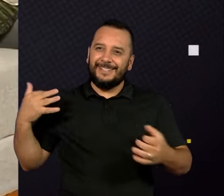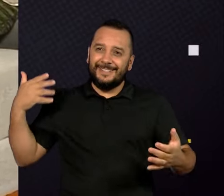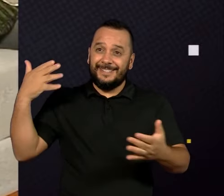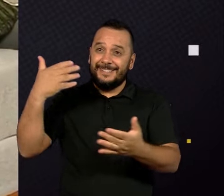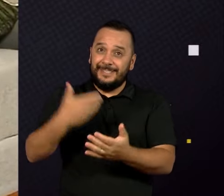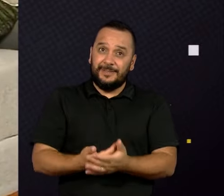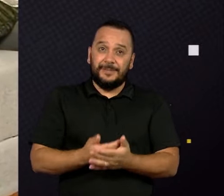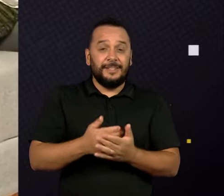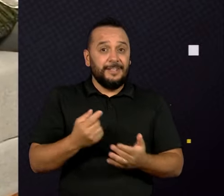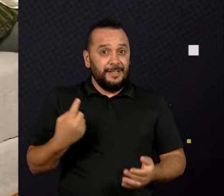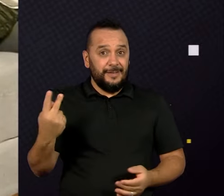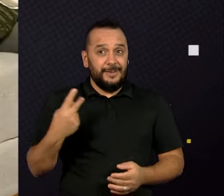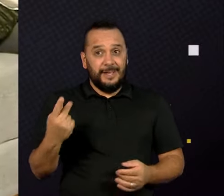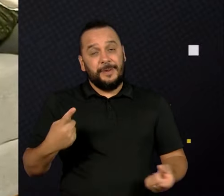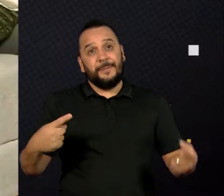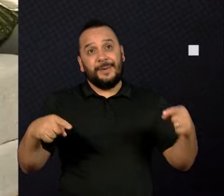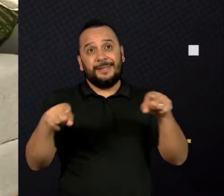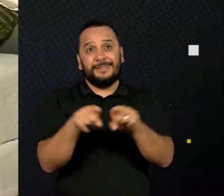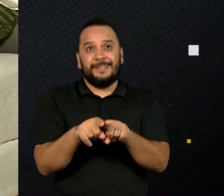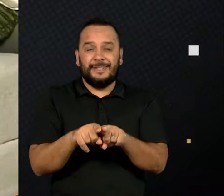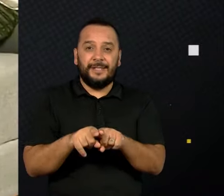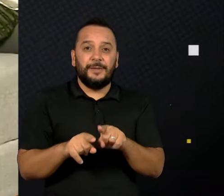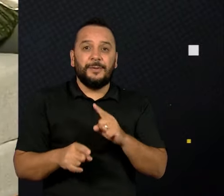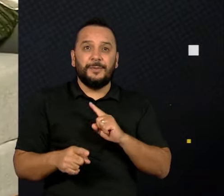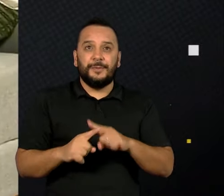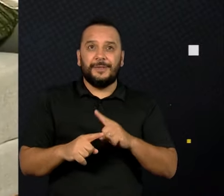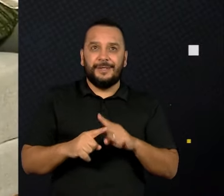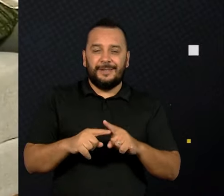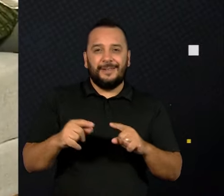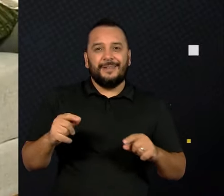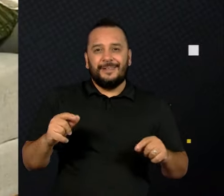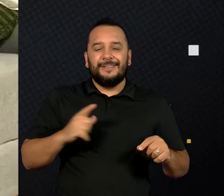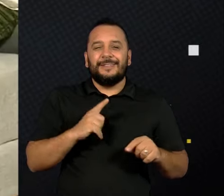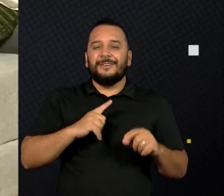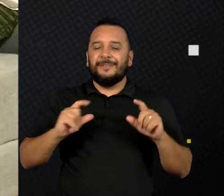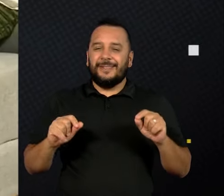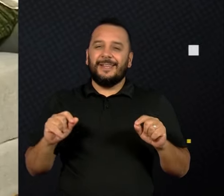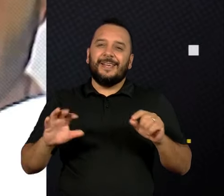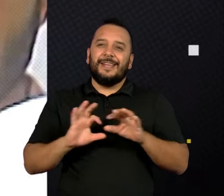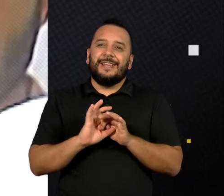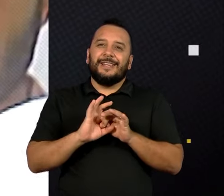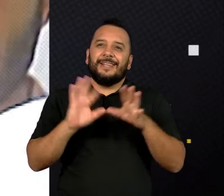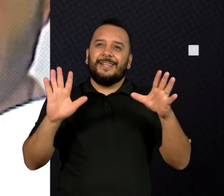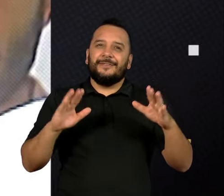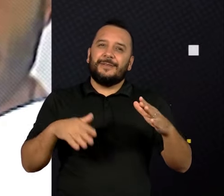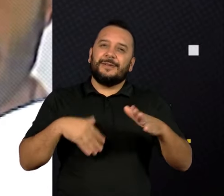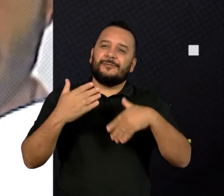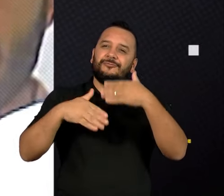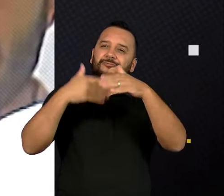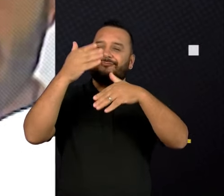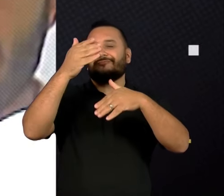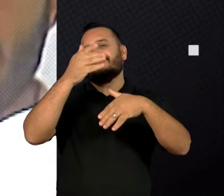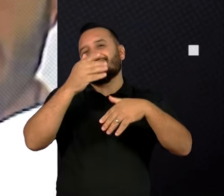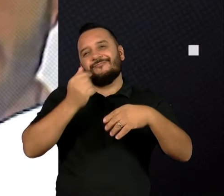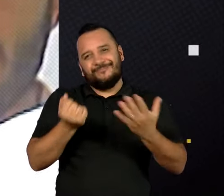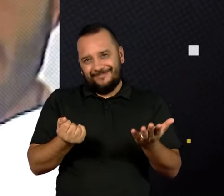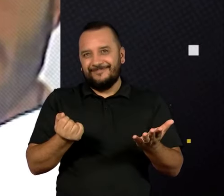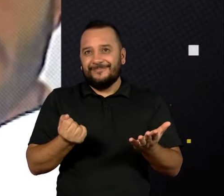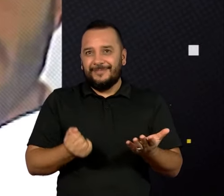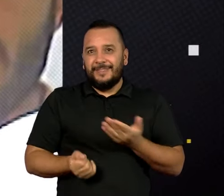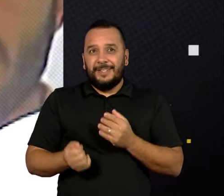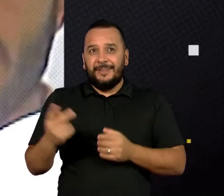mesmo parceiro, foi quando a gente foi fazer Livre para Voar, e a gente era irmão. E esse carinho, esse afeto,